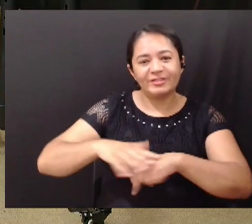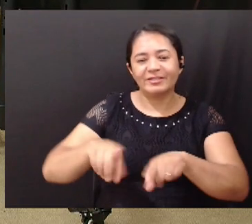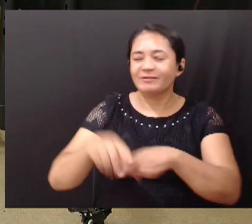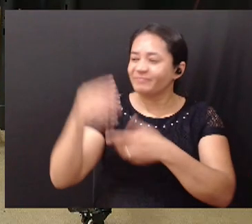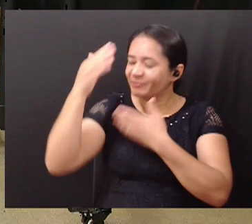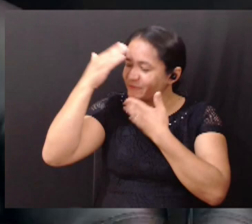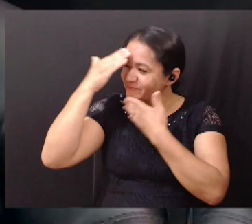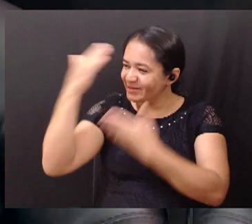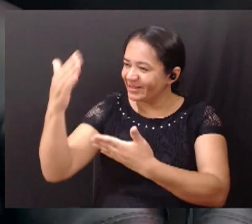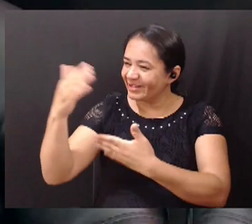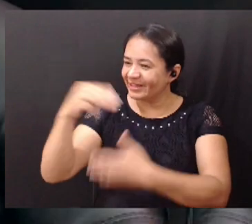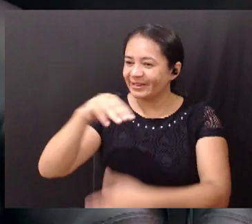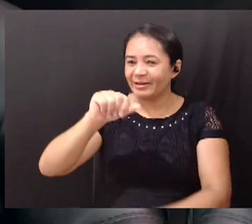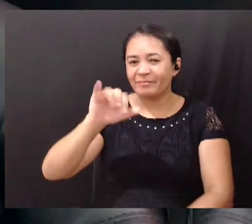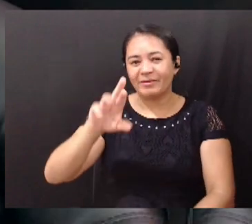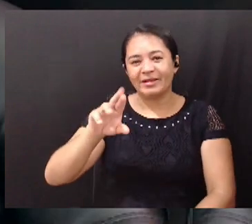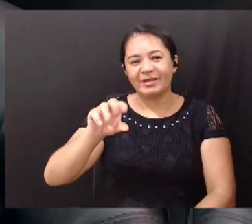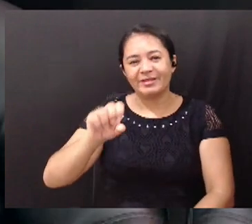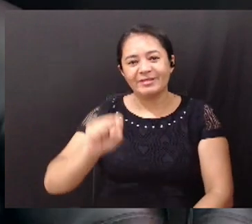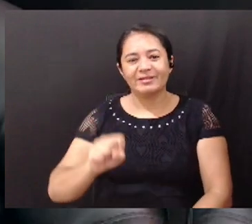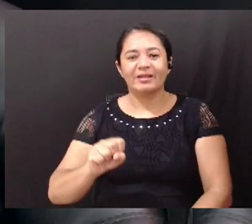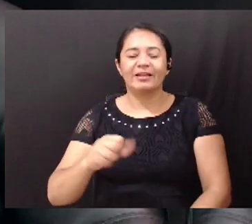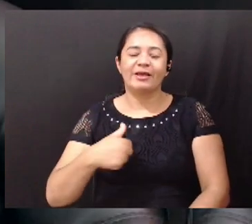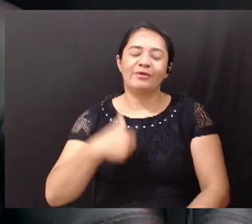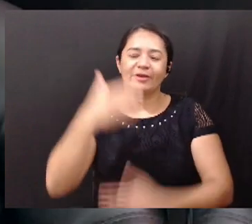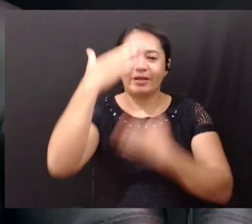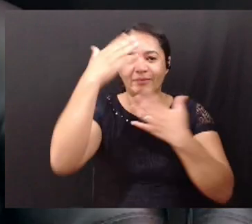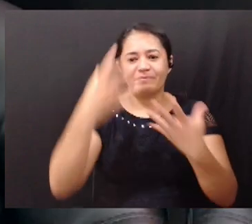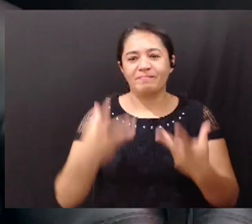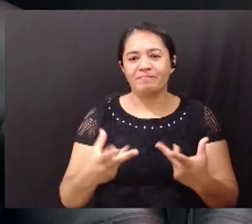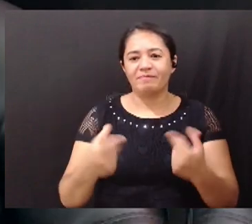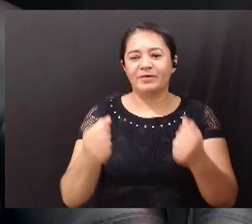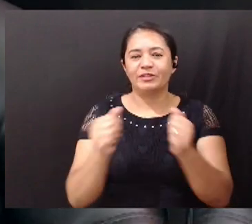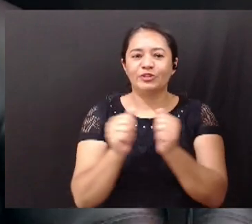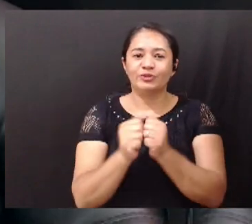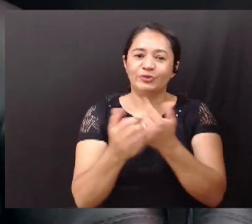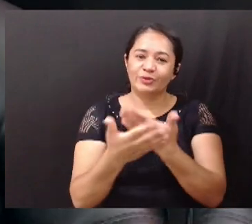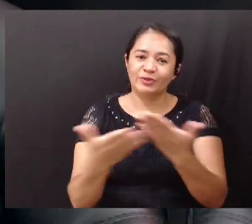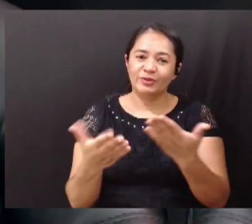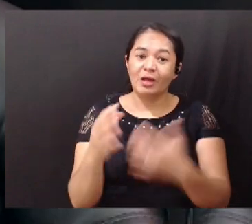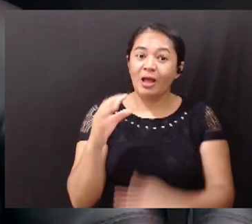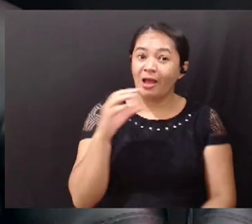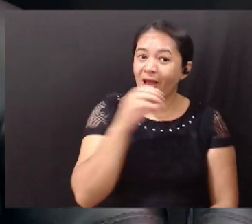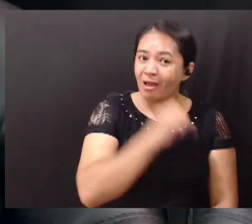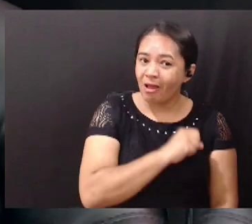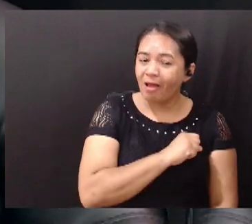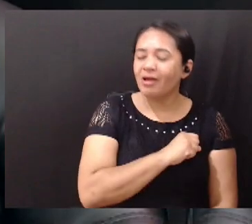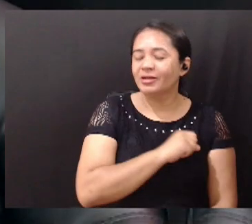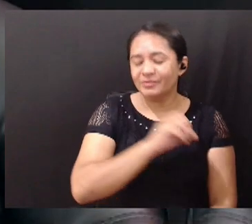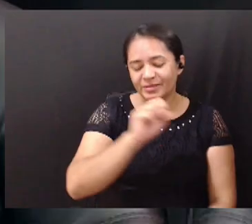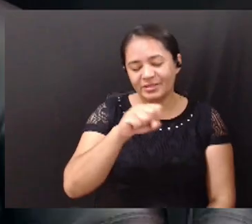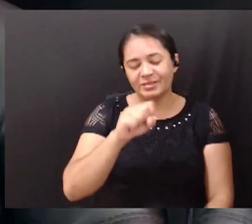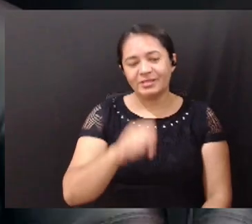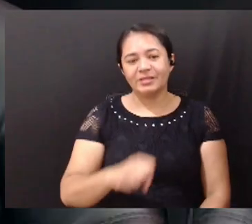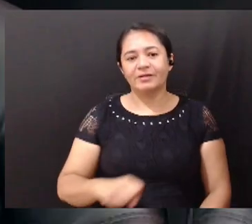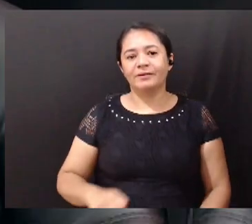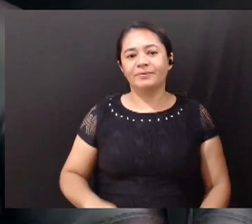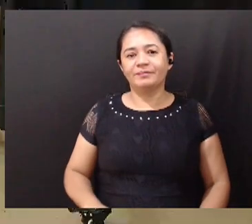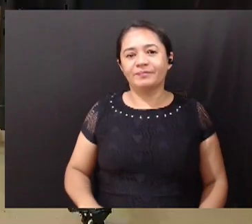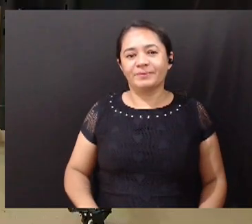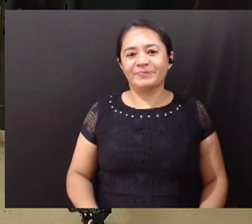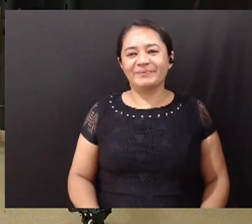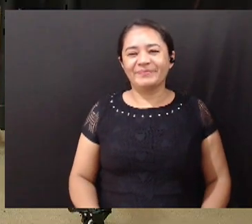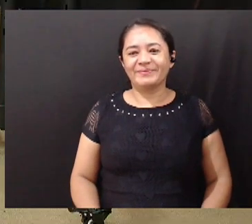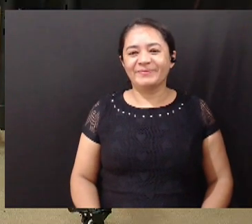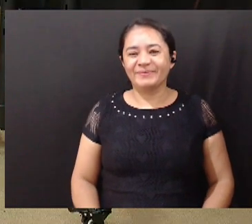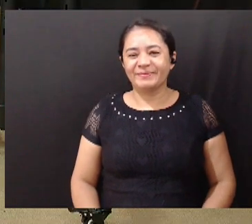viu? Eu que agradeço, foi maravilhoso passar esse tempo com vocês. Passou rápido, né? Rapidinho. Mas que a gente ficava aqui o tempo todo.